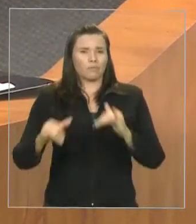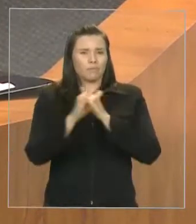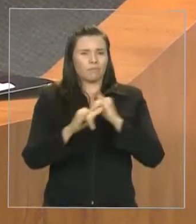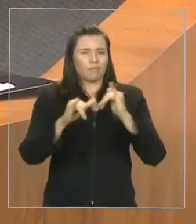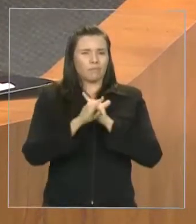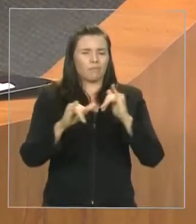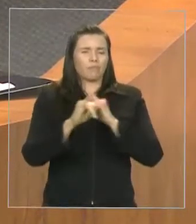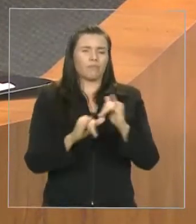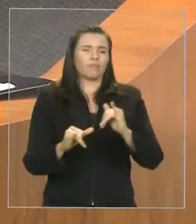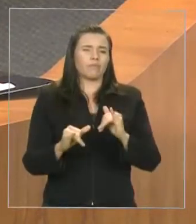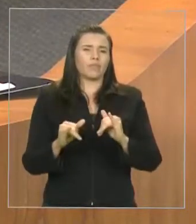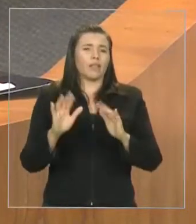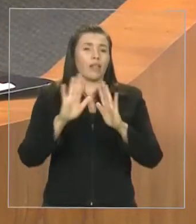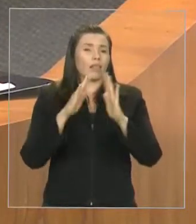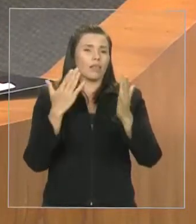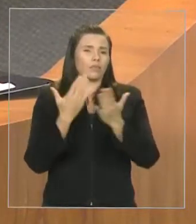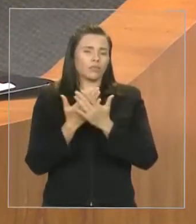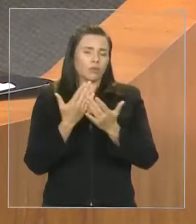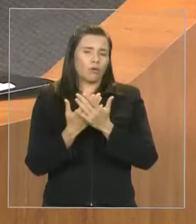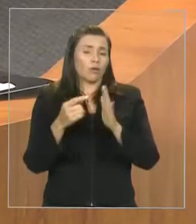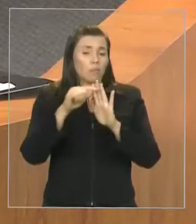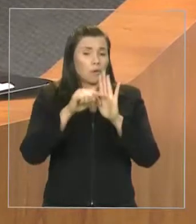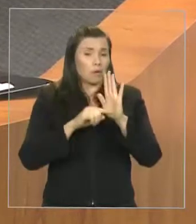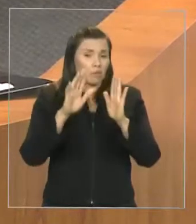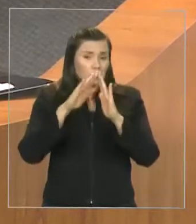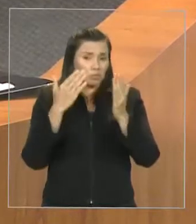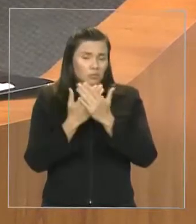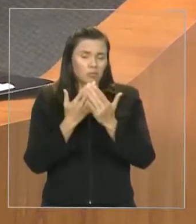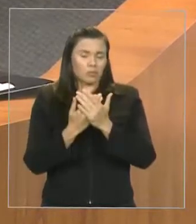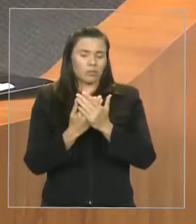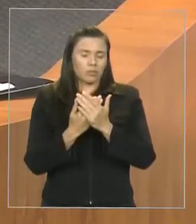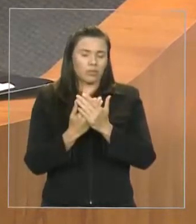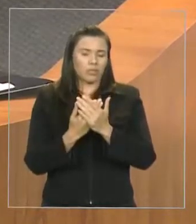quero desmascarar, porque existe uma máscara e essa